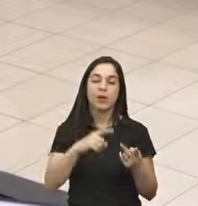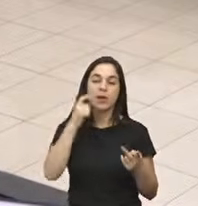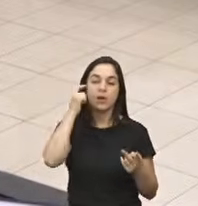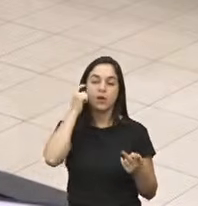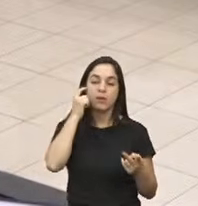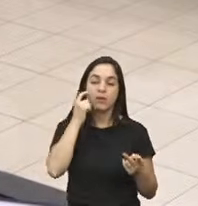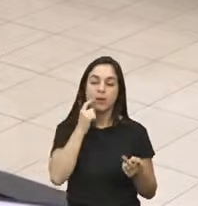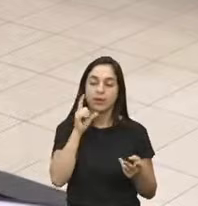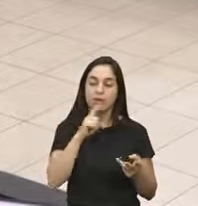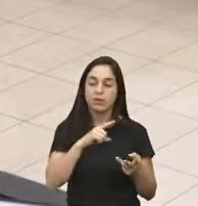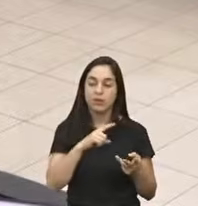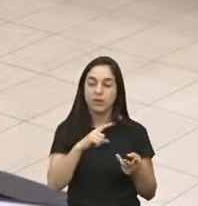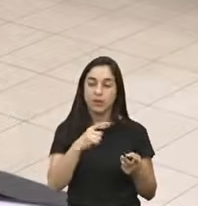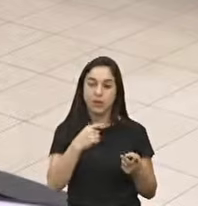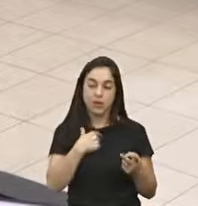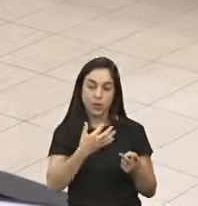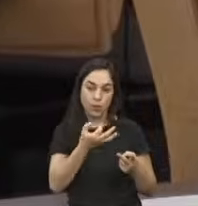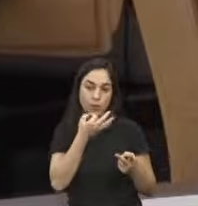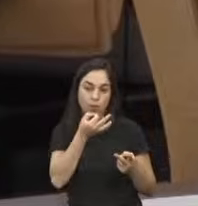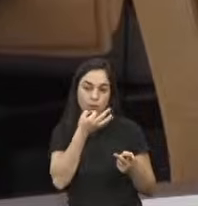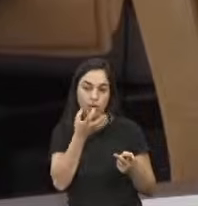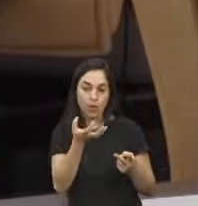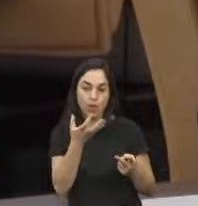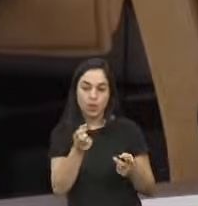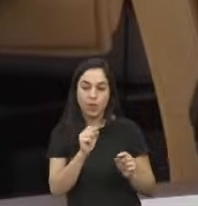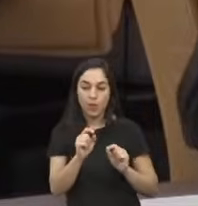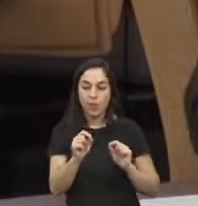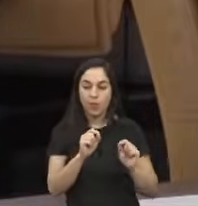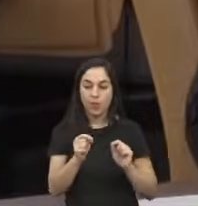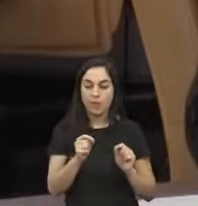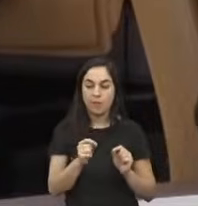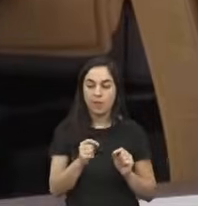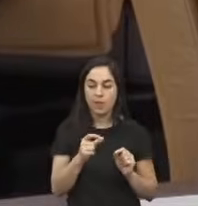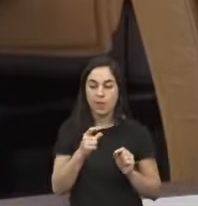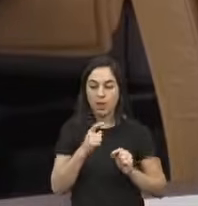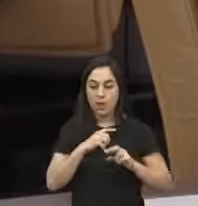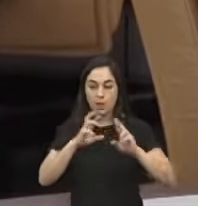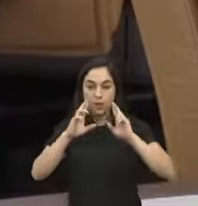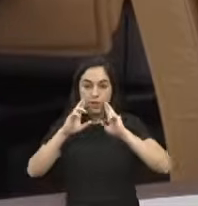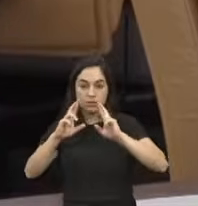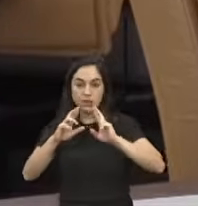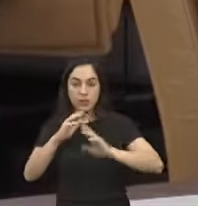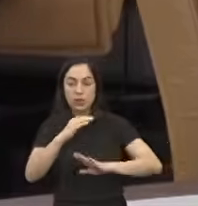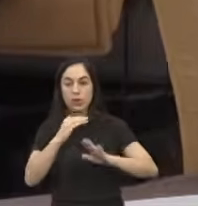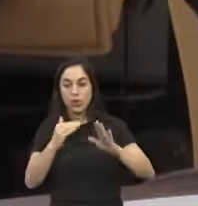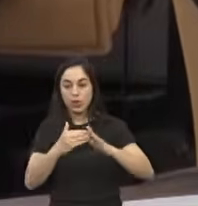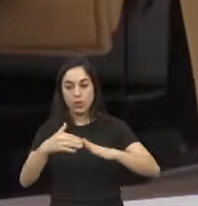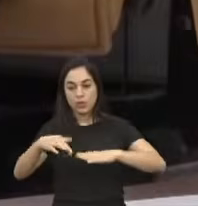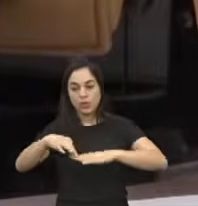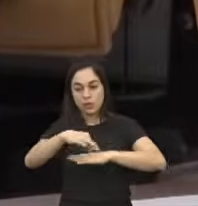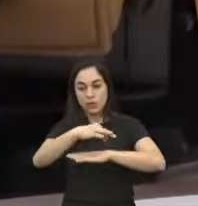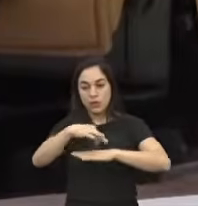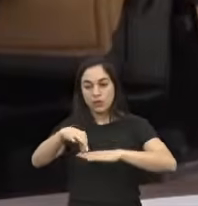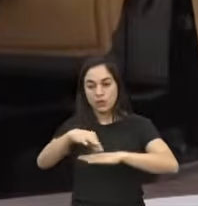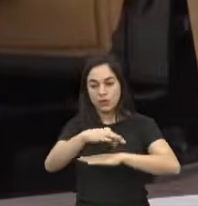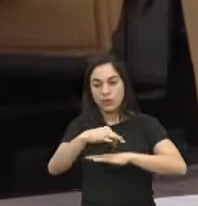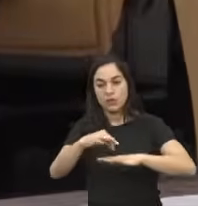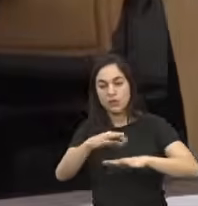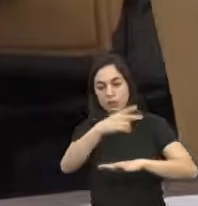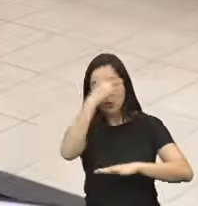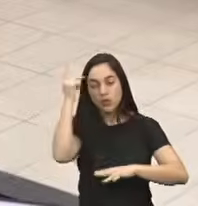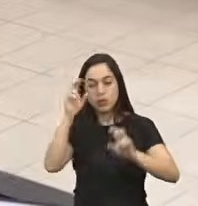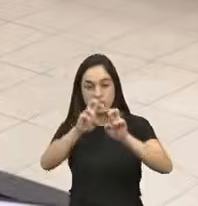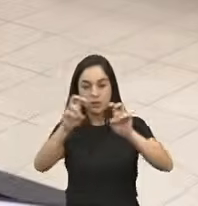Belém? Vereadora, eu quero primeiro destacar aqui que tenho o maior respeito pelos corretores de imóvel, especialmente que estão presentes